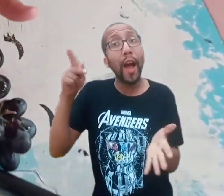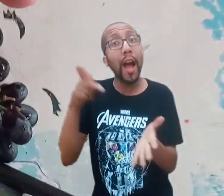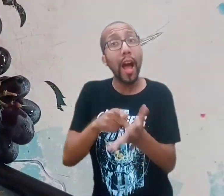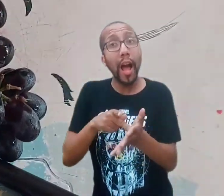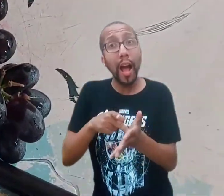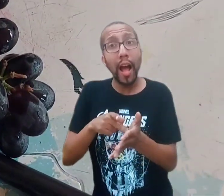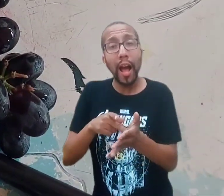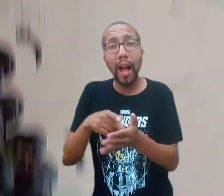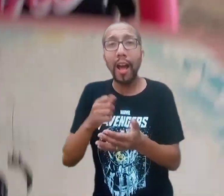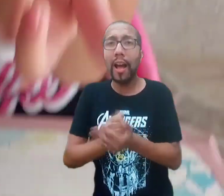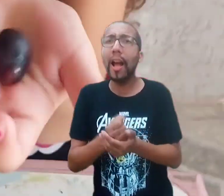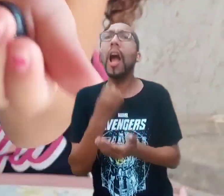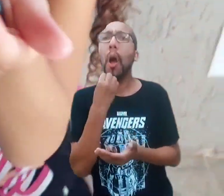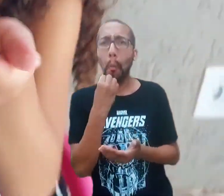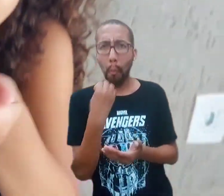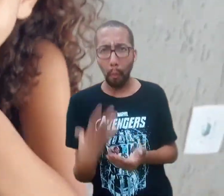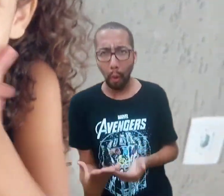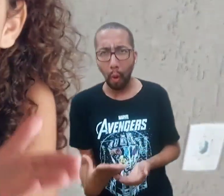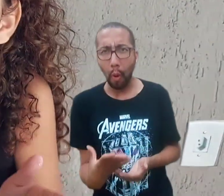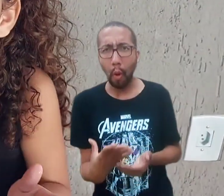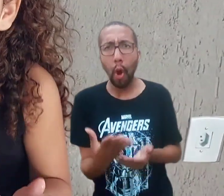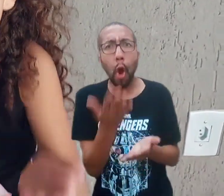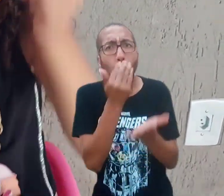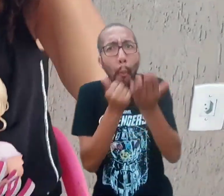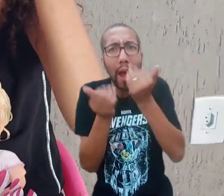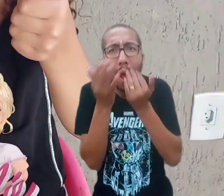É muito bom comer uva,